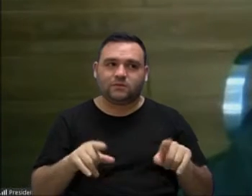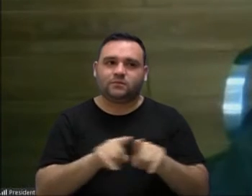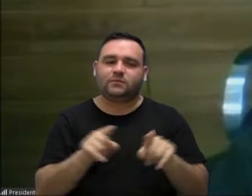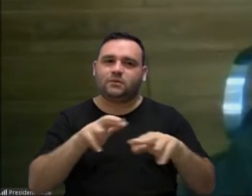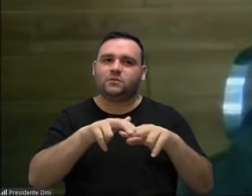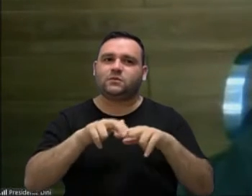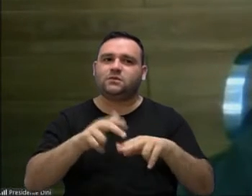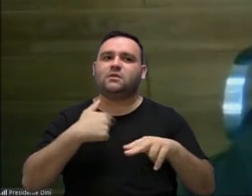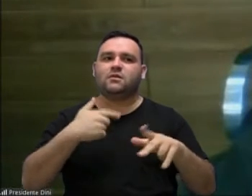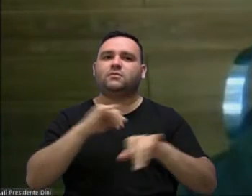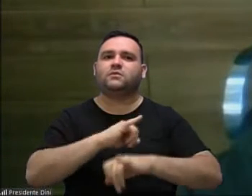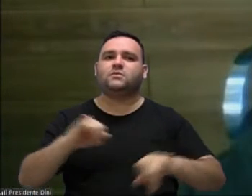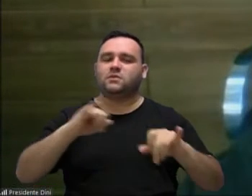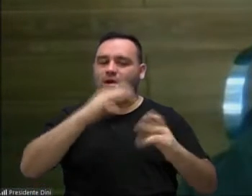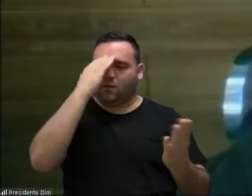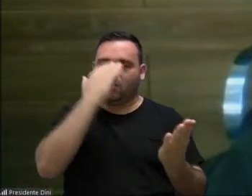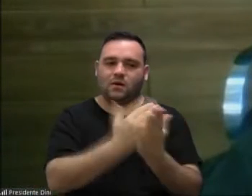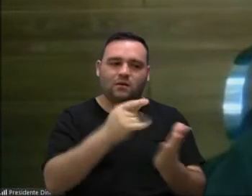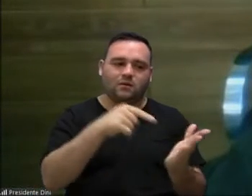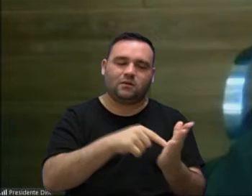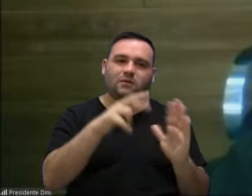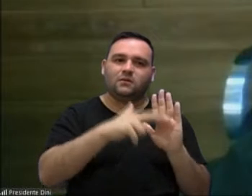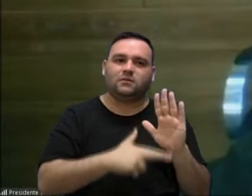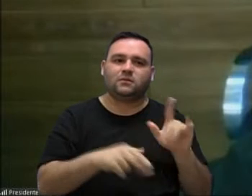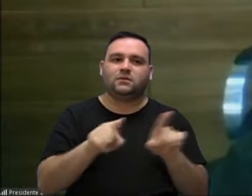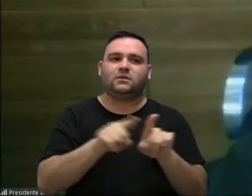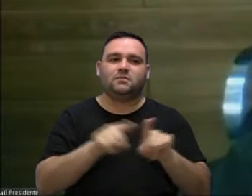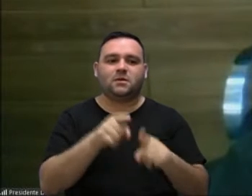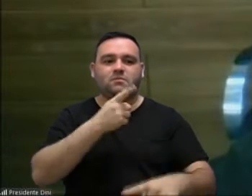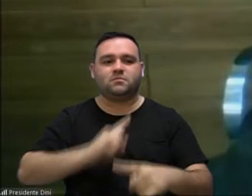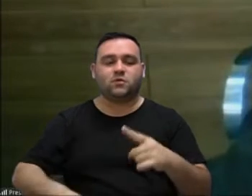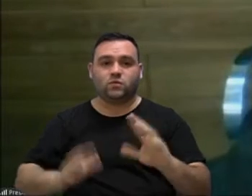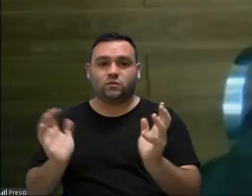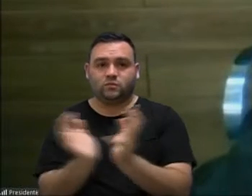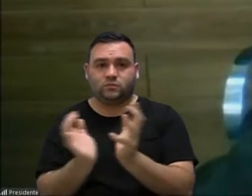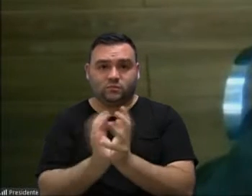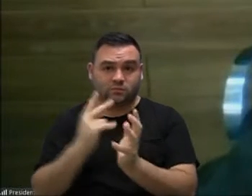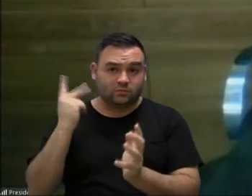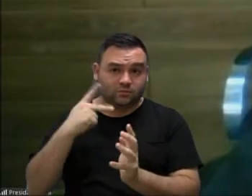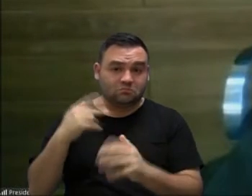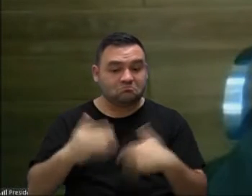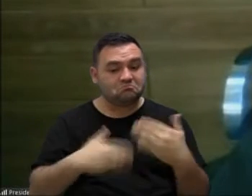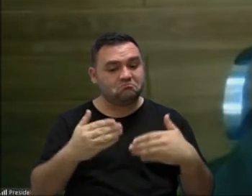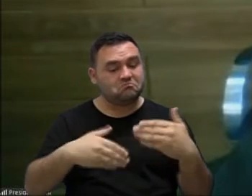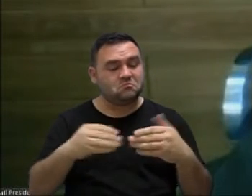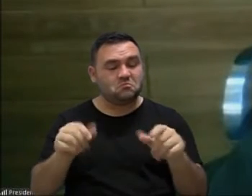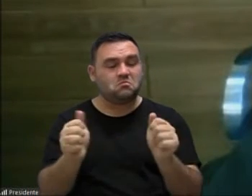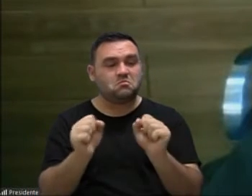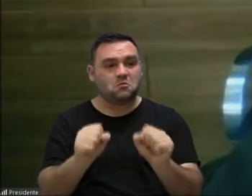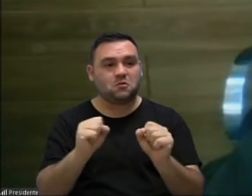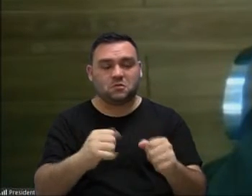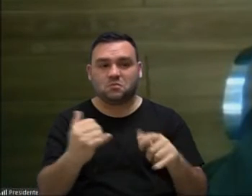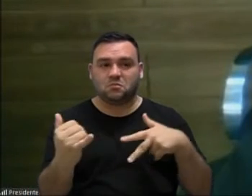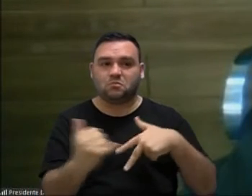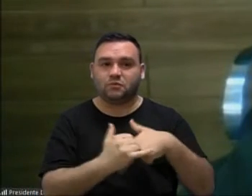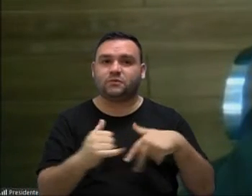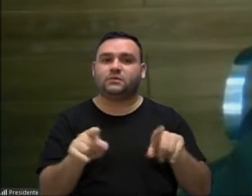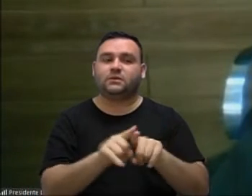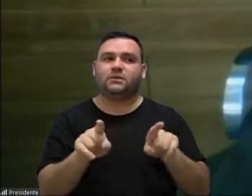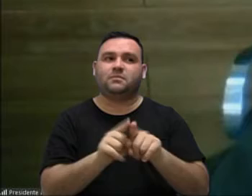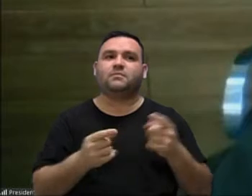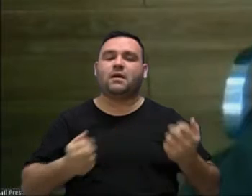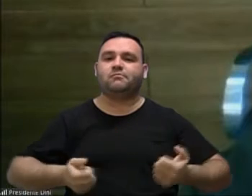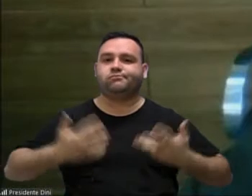condições, configura claramente desrespeito ao mandato parlamentar, castração do portato político, trazendo consequências sérias e imagináveis, além de onerar ainda mais os cofres